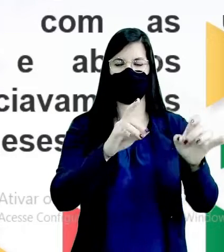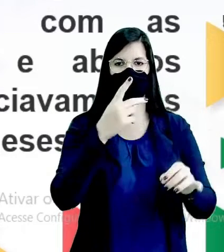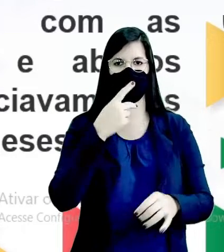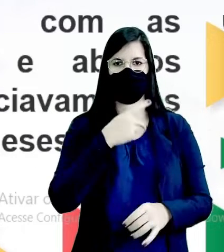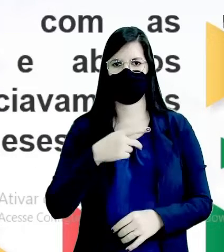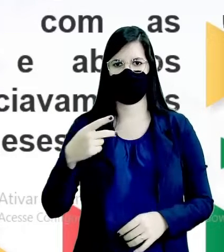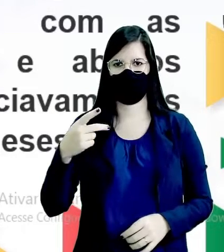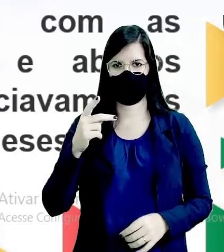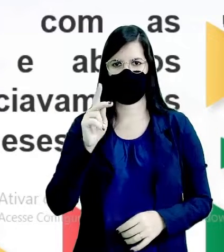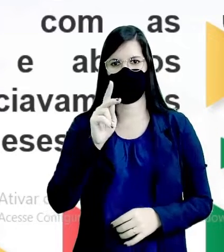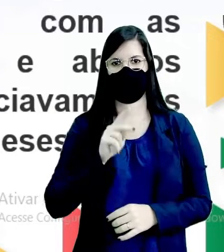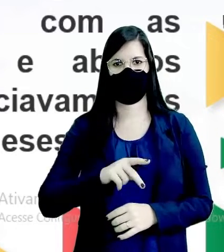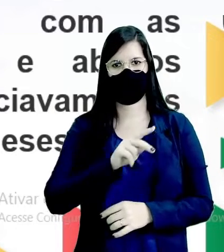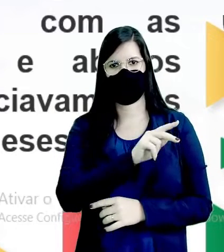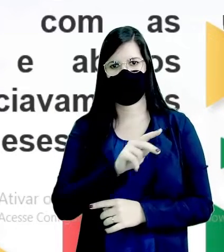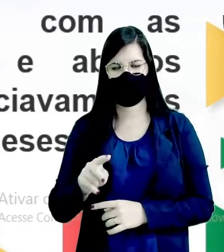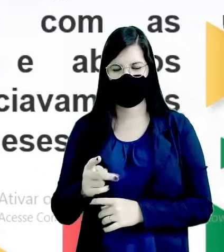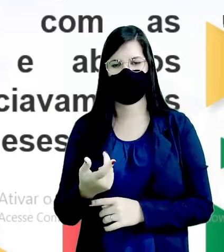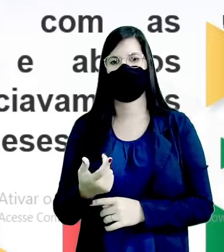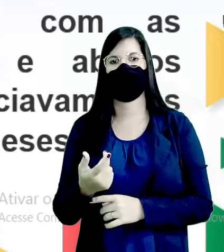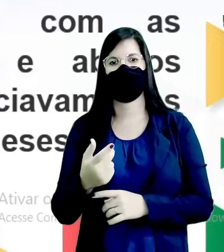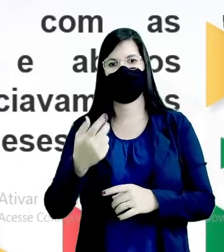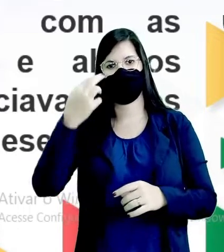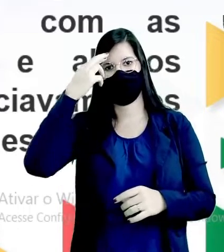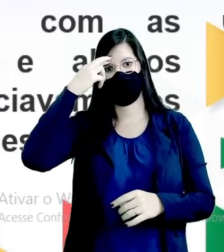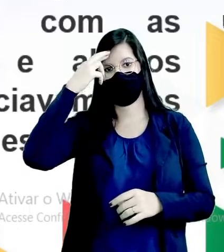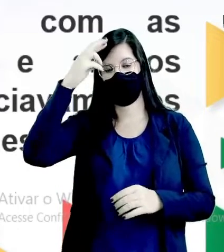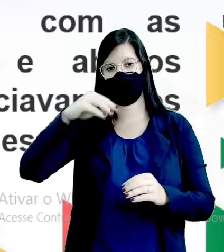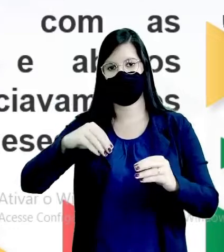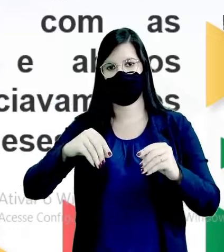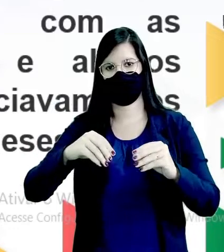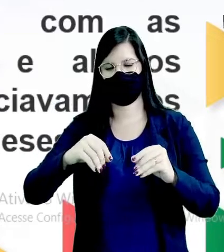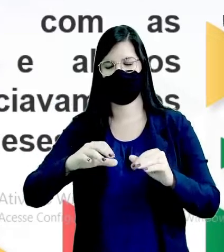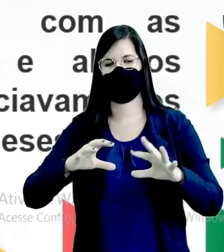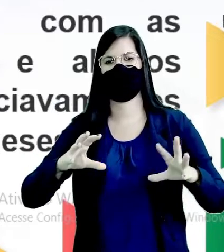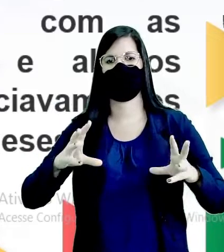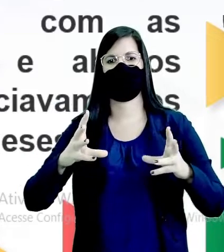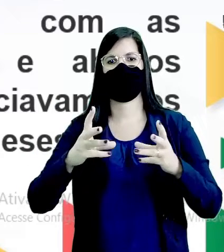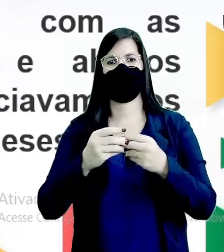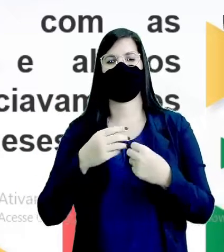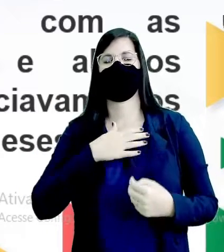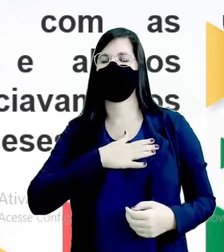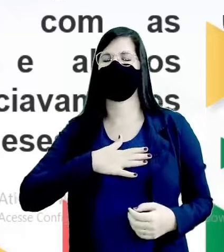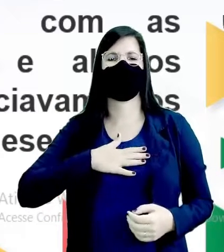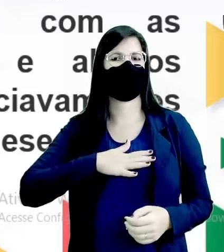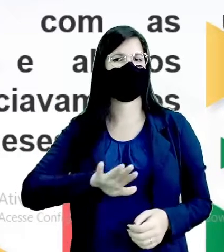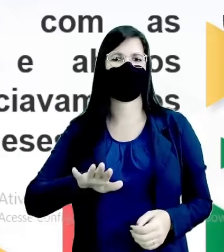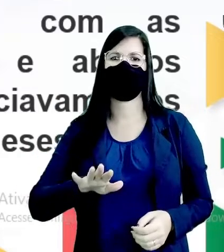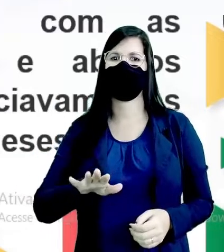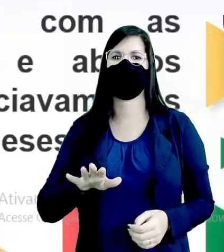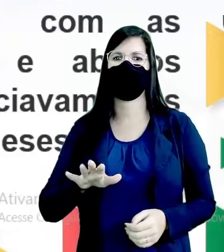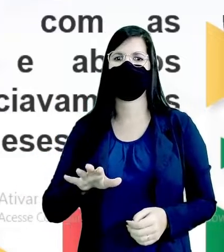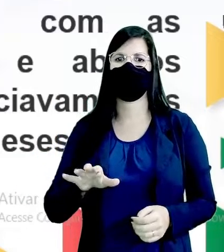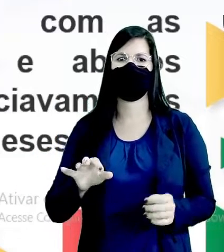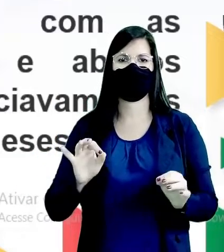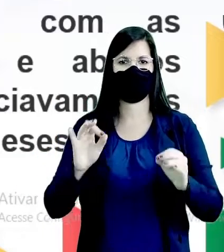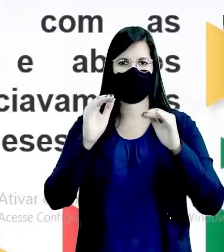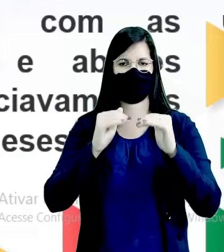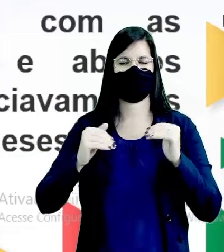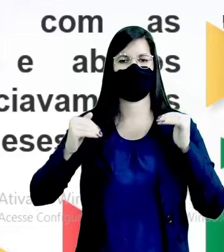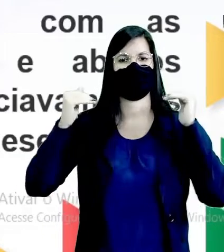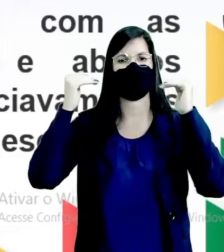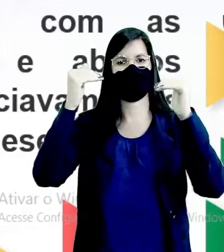de engenhos, totalmente escravocratas, maçons, todos eles insatisfeitos com as regalias e com o monopólio